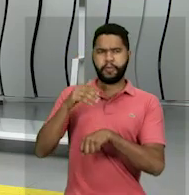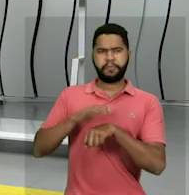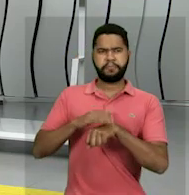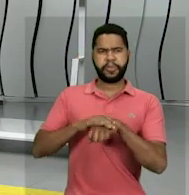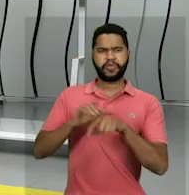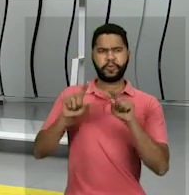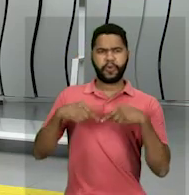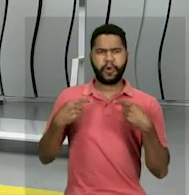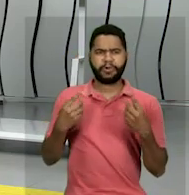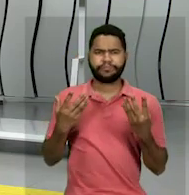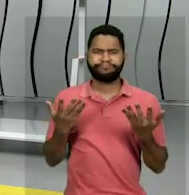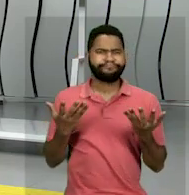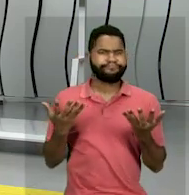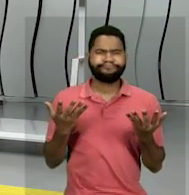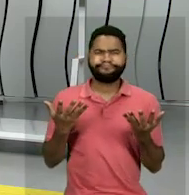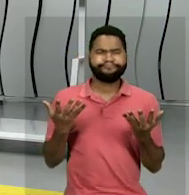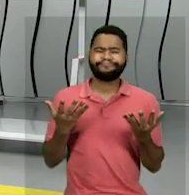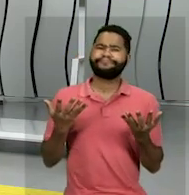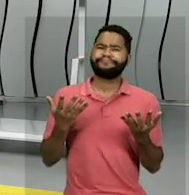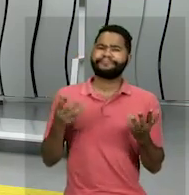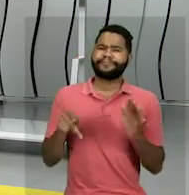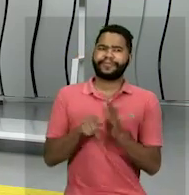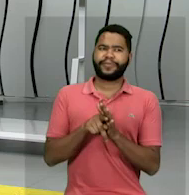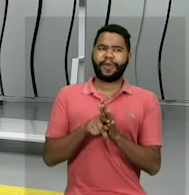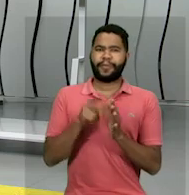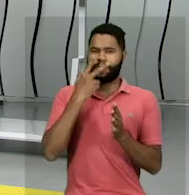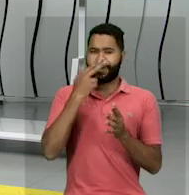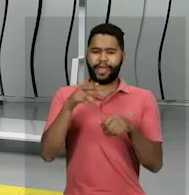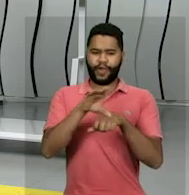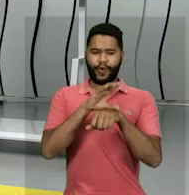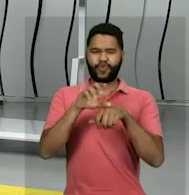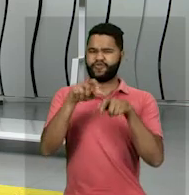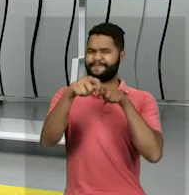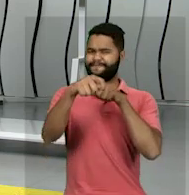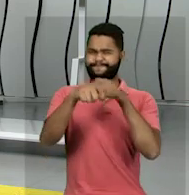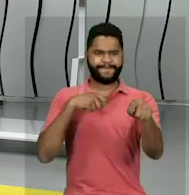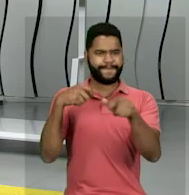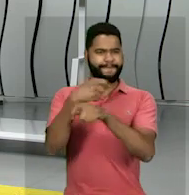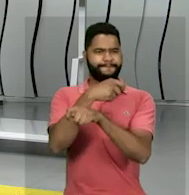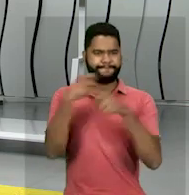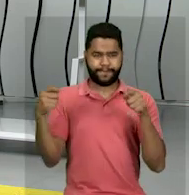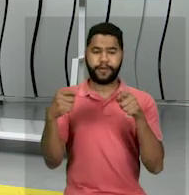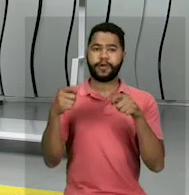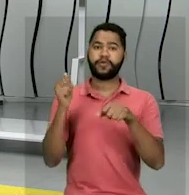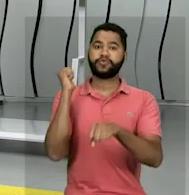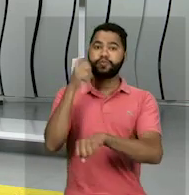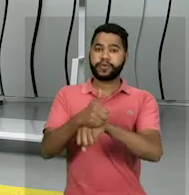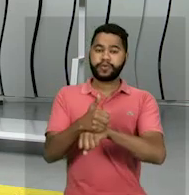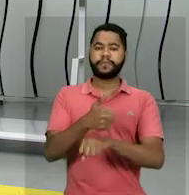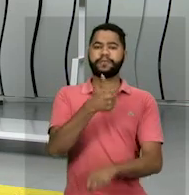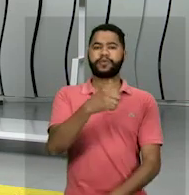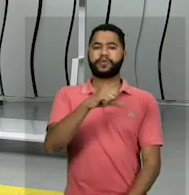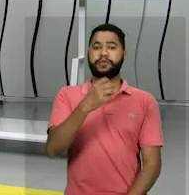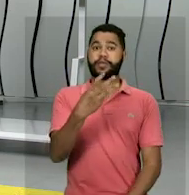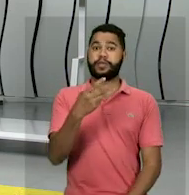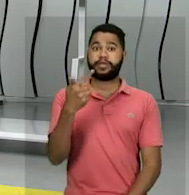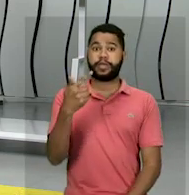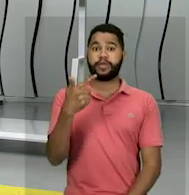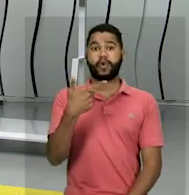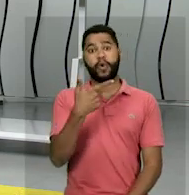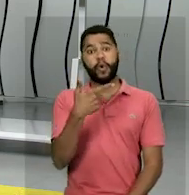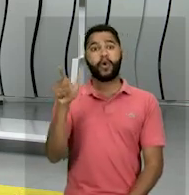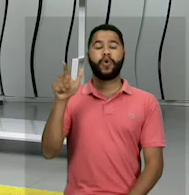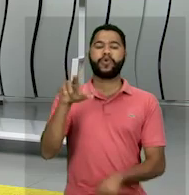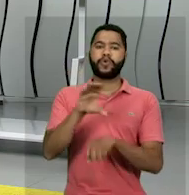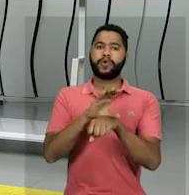do Vargas aí, né, rasgando a Constituição e entrando com uma nova Constituição em 37, que tem uma característica